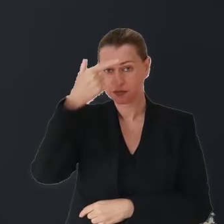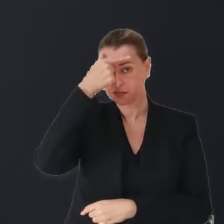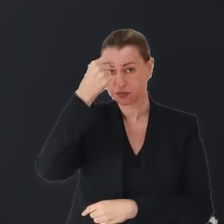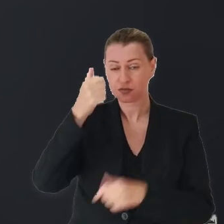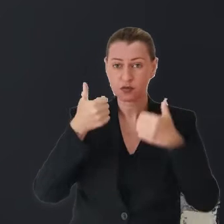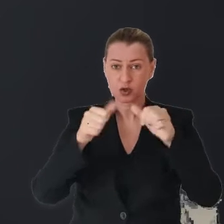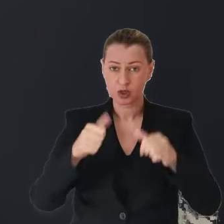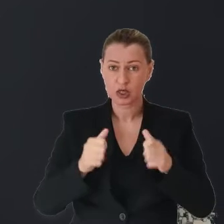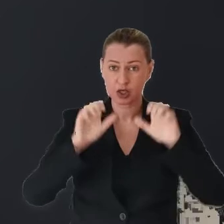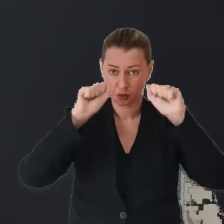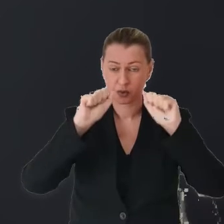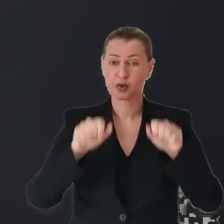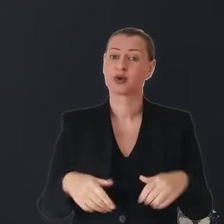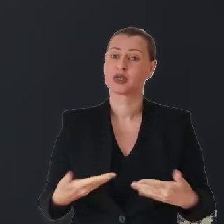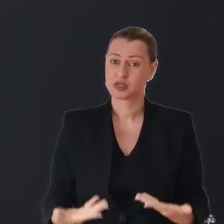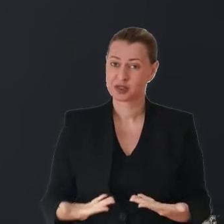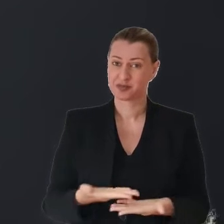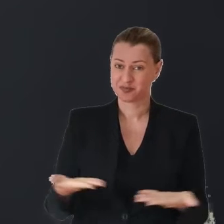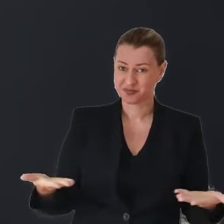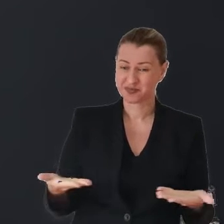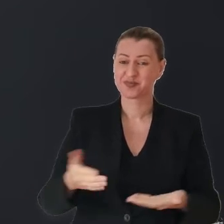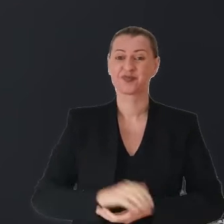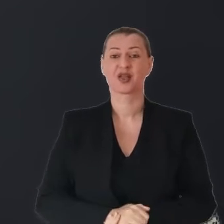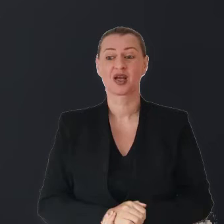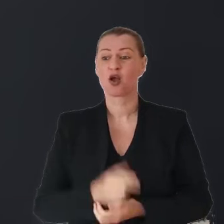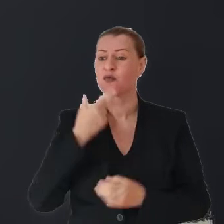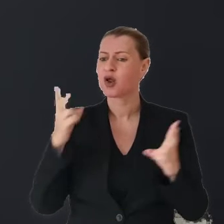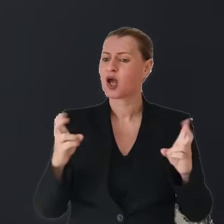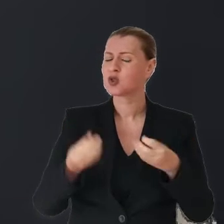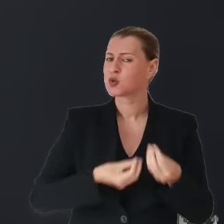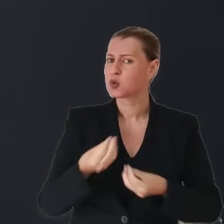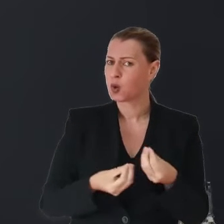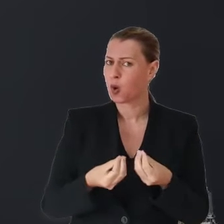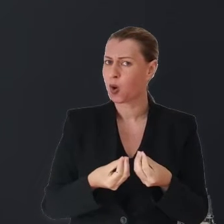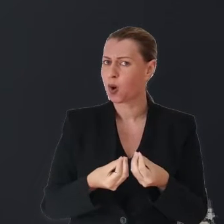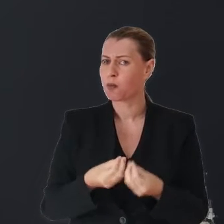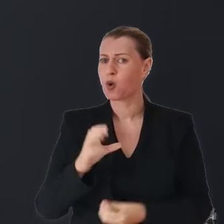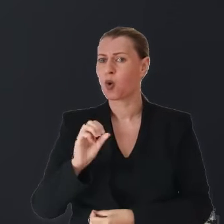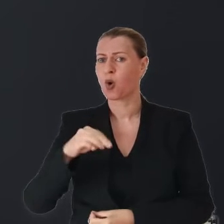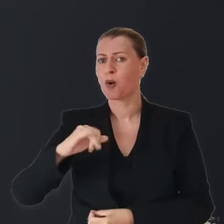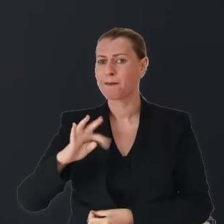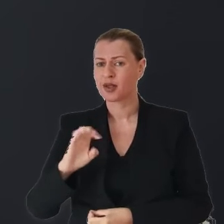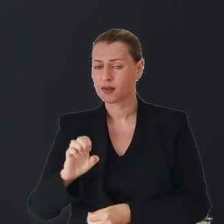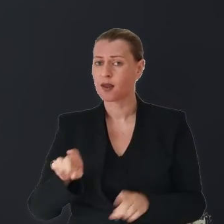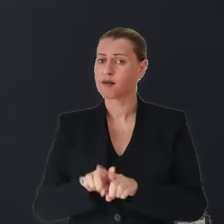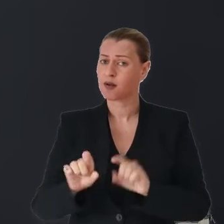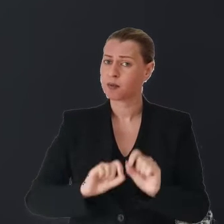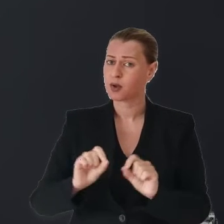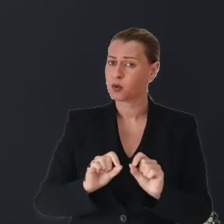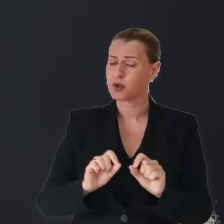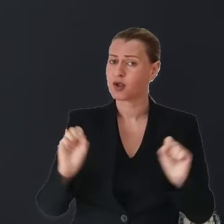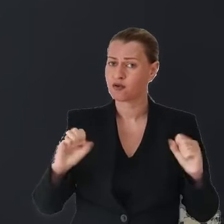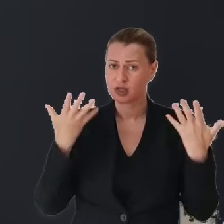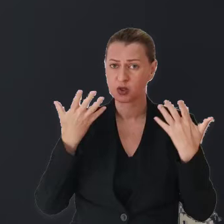em quiropraxia, a professora Raniele Gellen Zappellini, para nos falar sobre o comitê e também sobre o evento realizado pelo